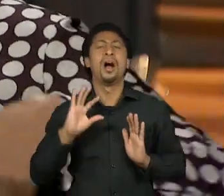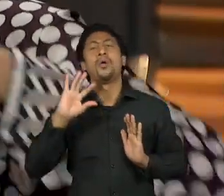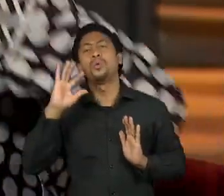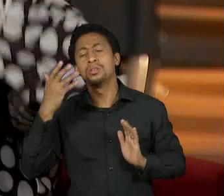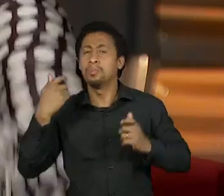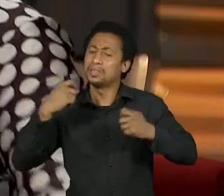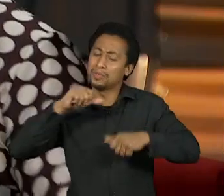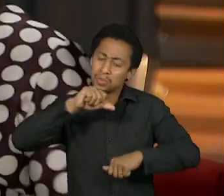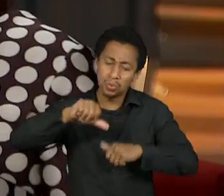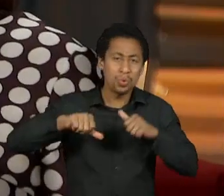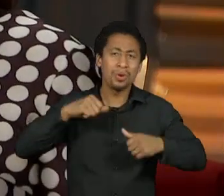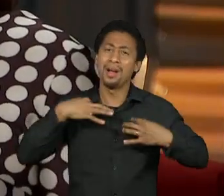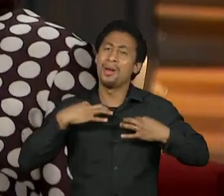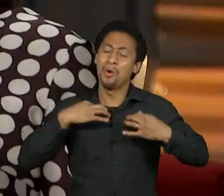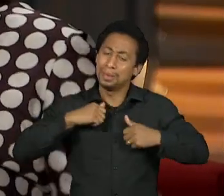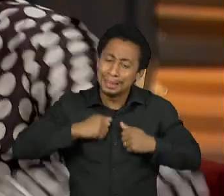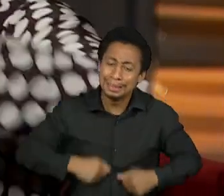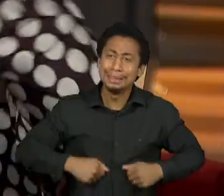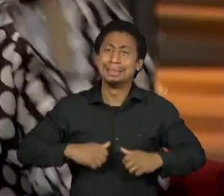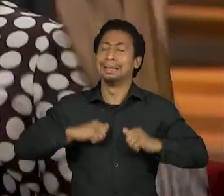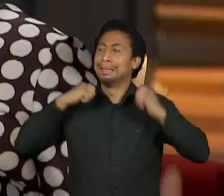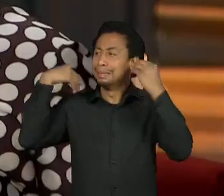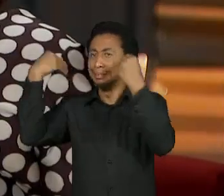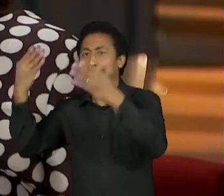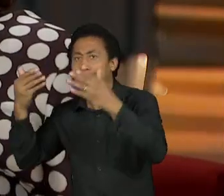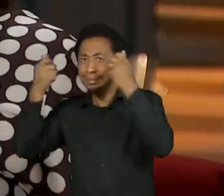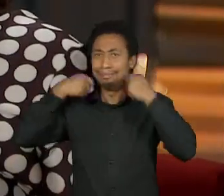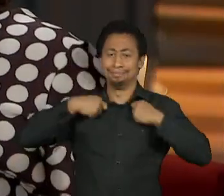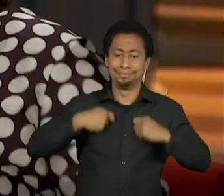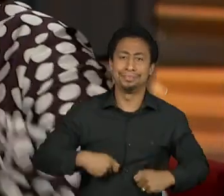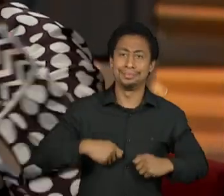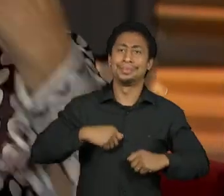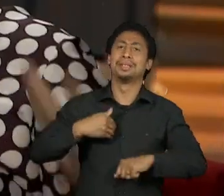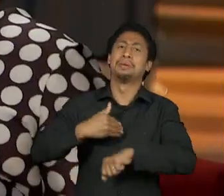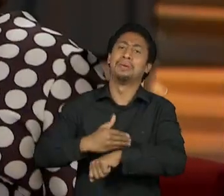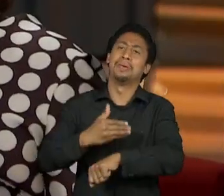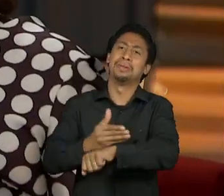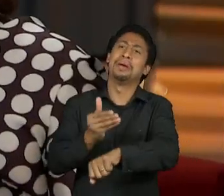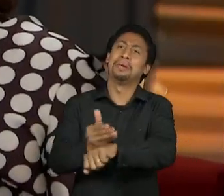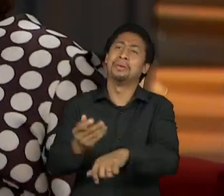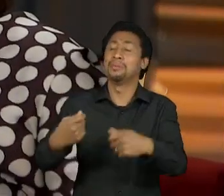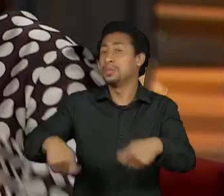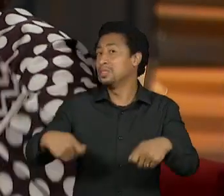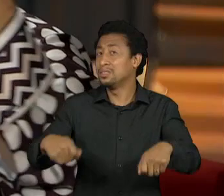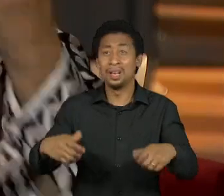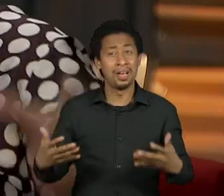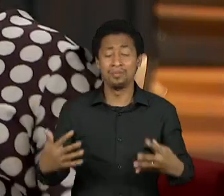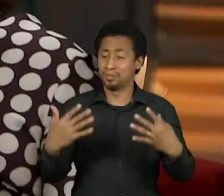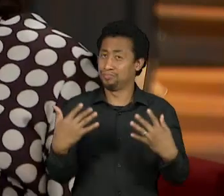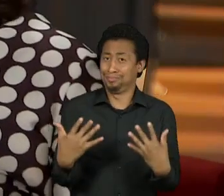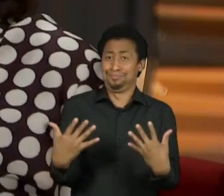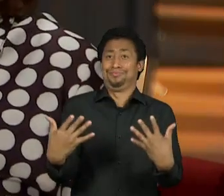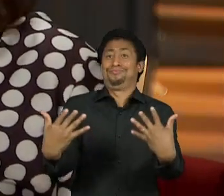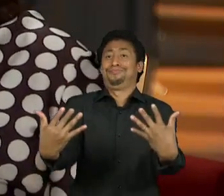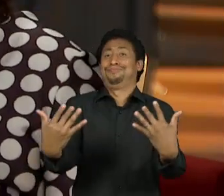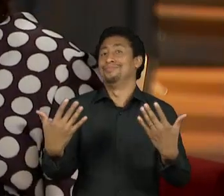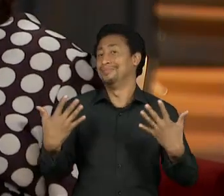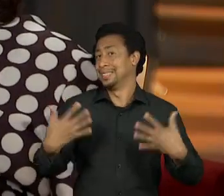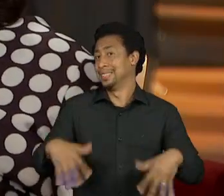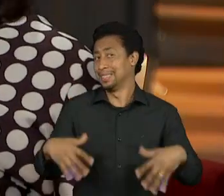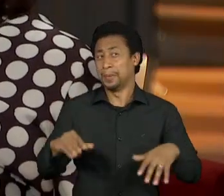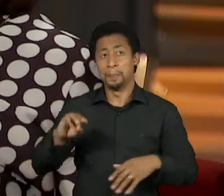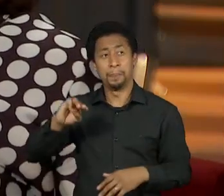tinha que se trocar os 12 quadros aquela loucura quero dobrar ótima milhares de pessoas estátua ficha no m